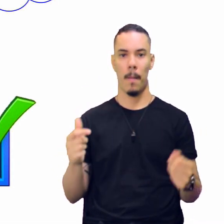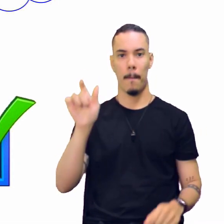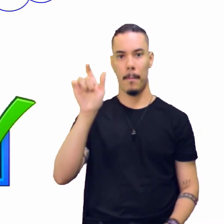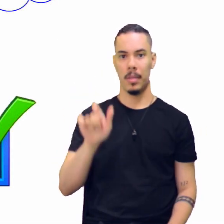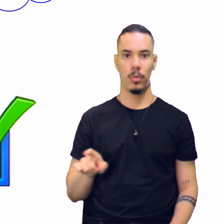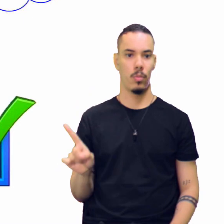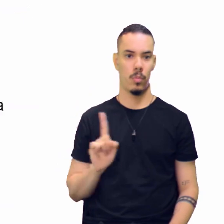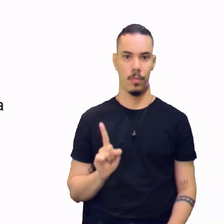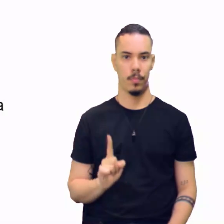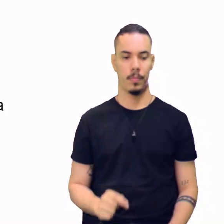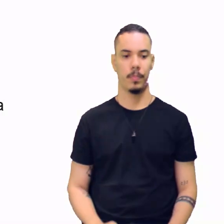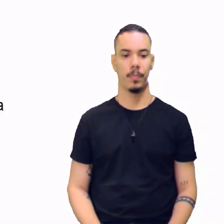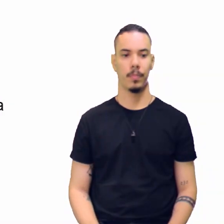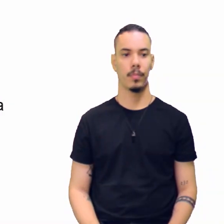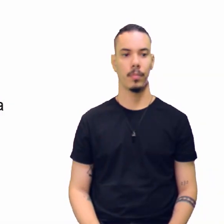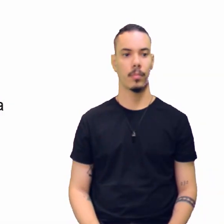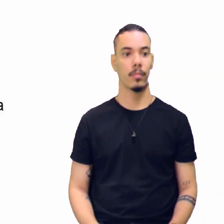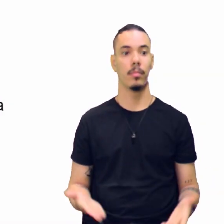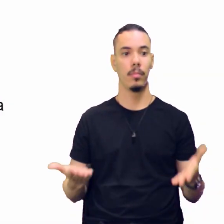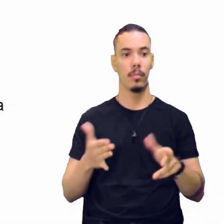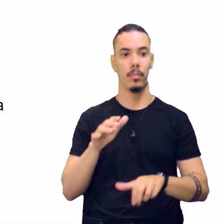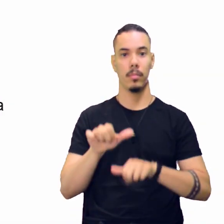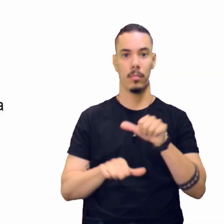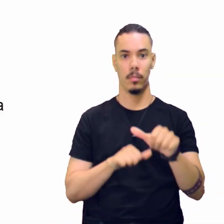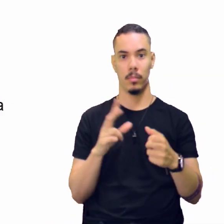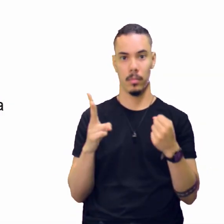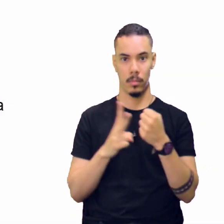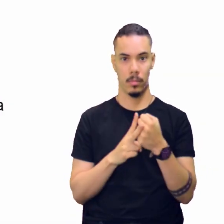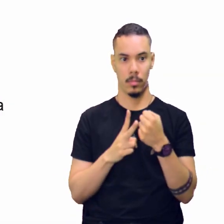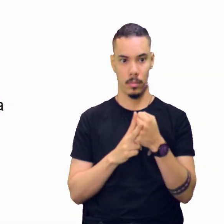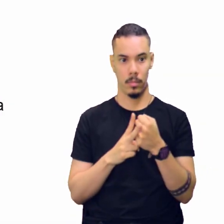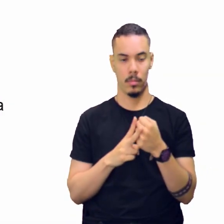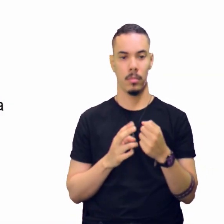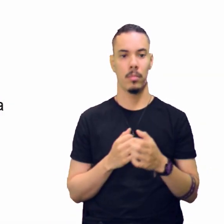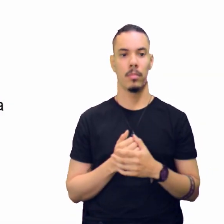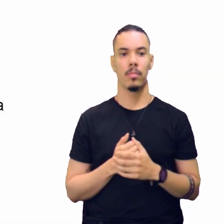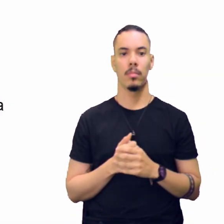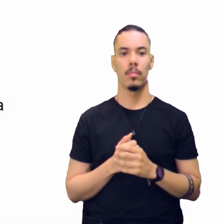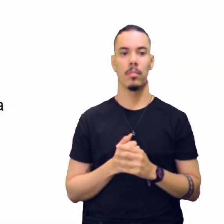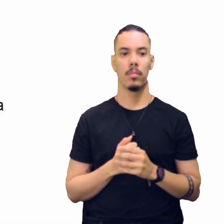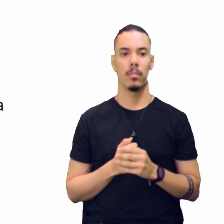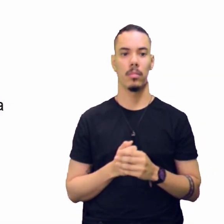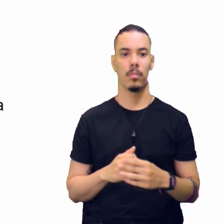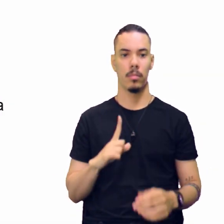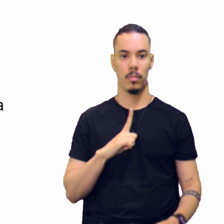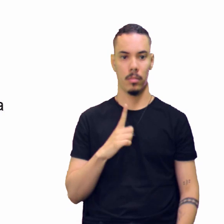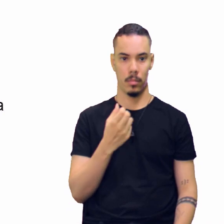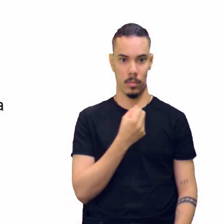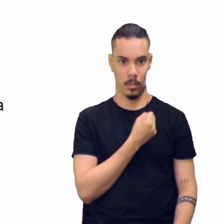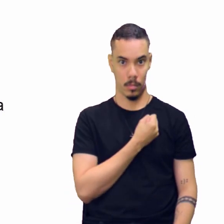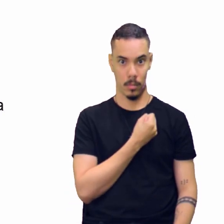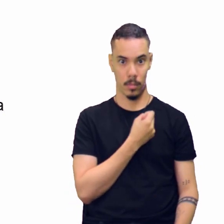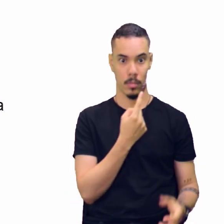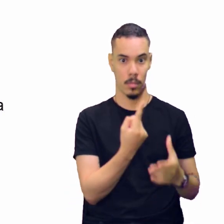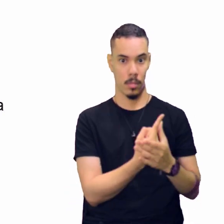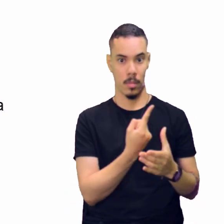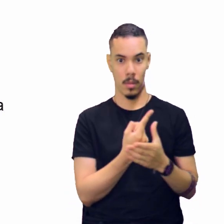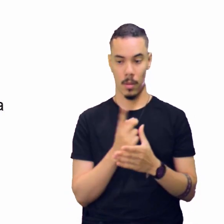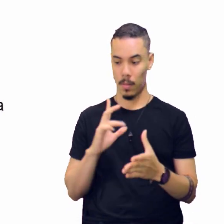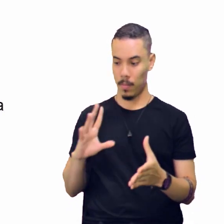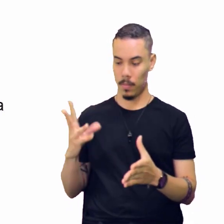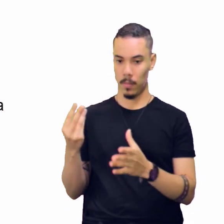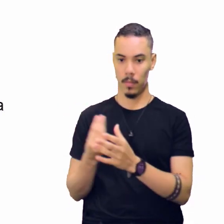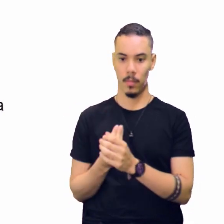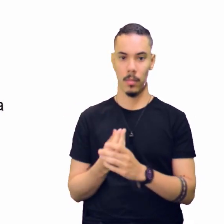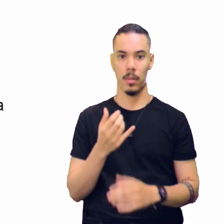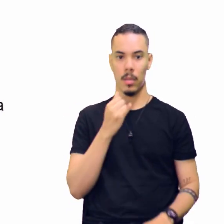impessoal. Agora, a flexão dos verbos, né? Nós temos a flexão em número, singular e plural. Por